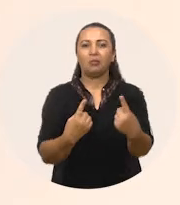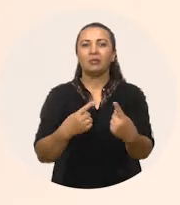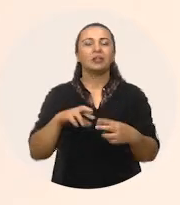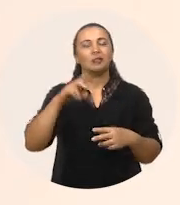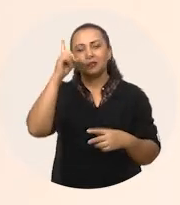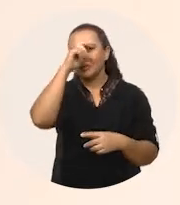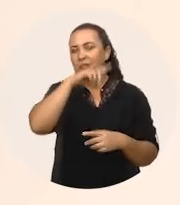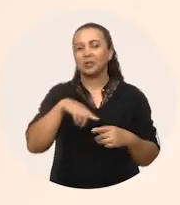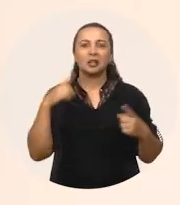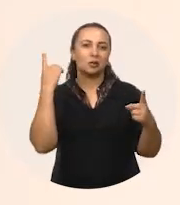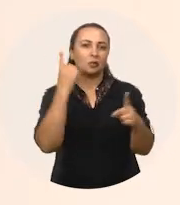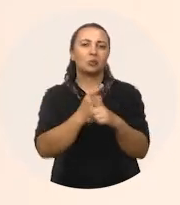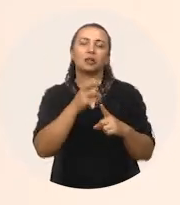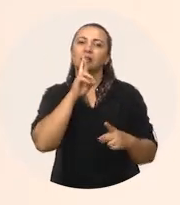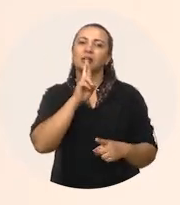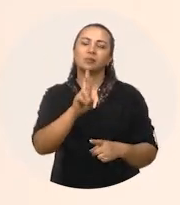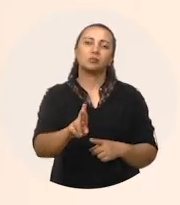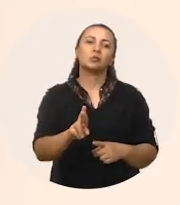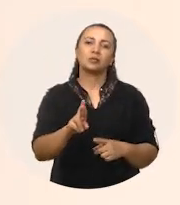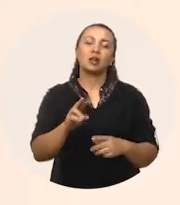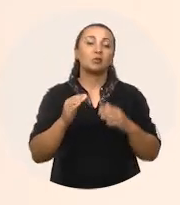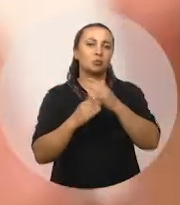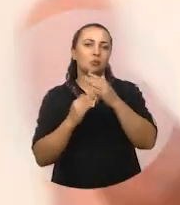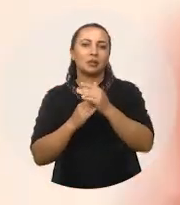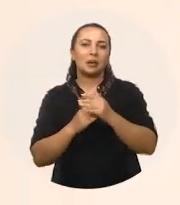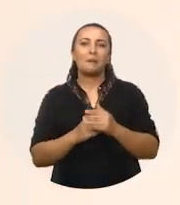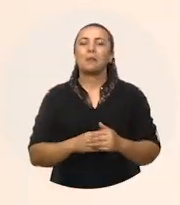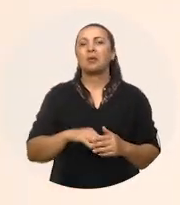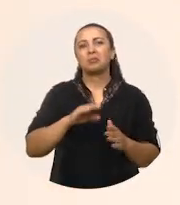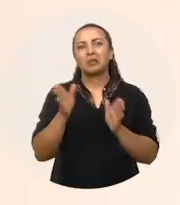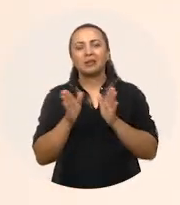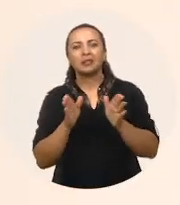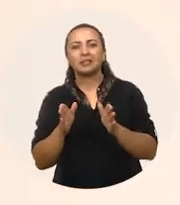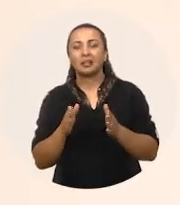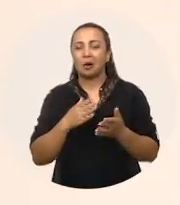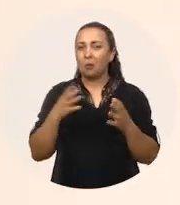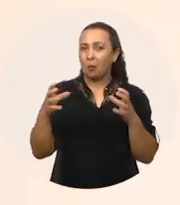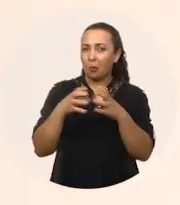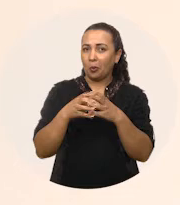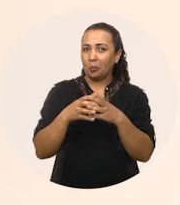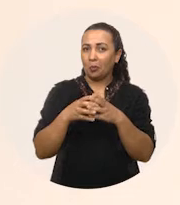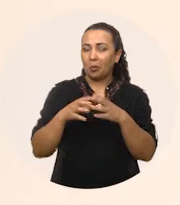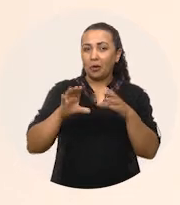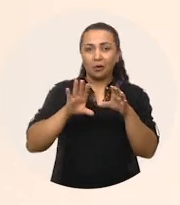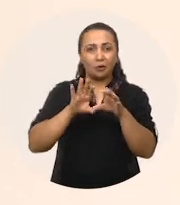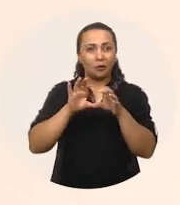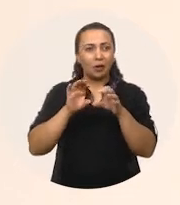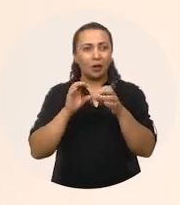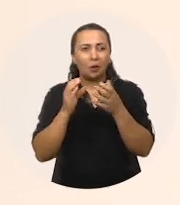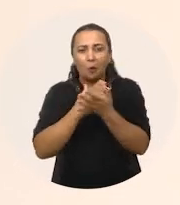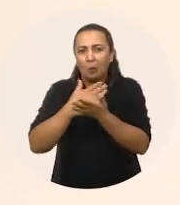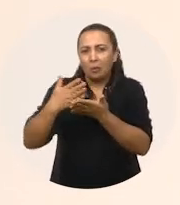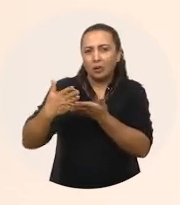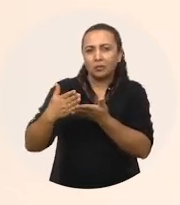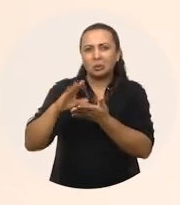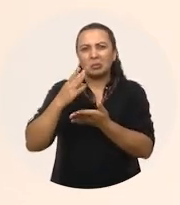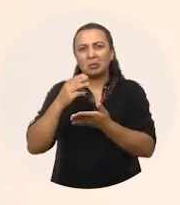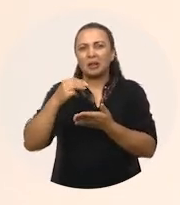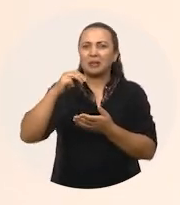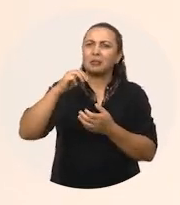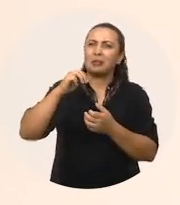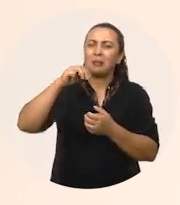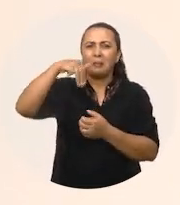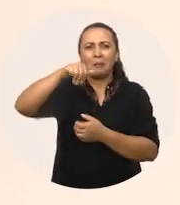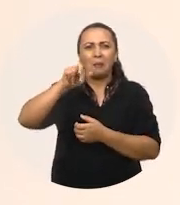chegado a esse mesmo resultado num prazo recorde entre o momento que esse grupo se formou, ali na virada do mês de março para o mês de